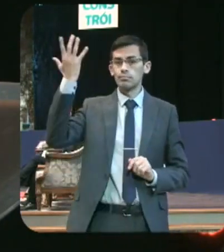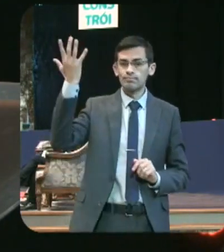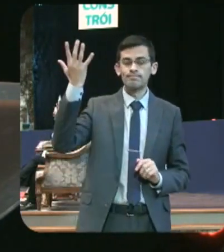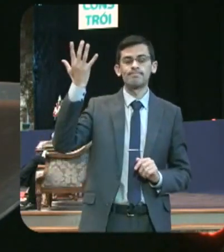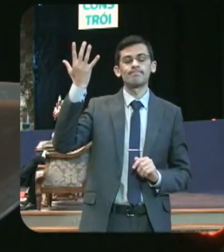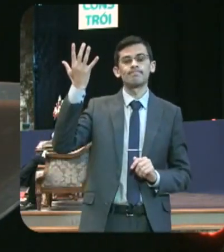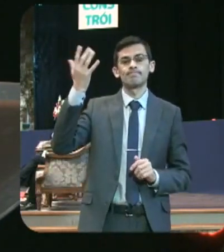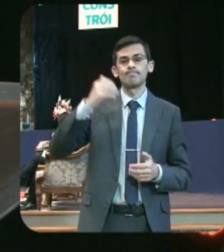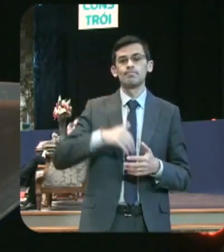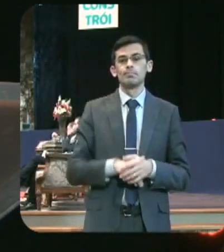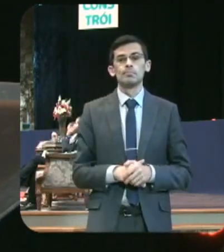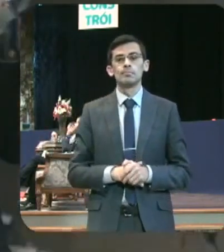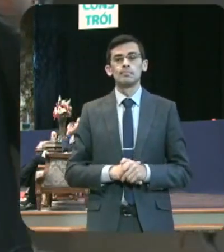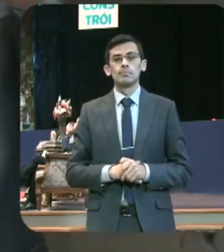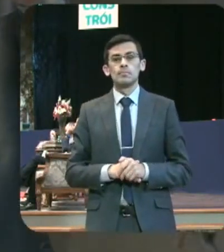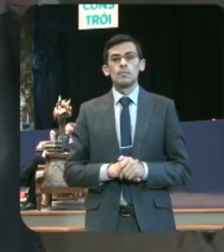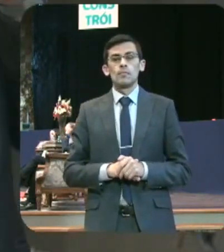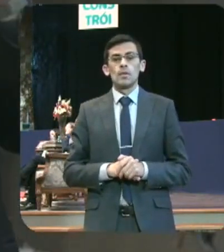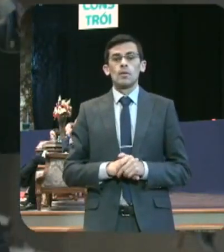acontece,